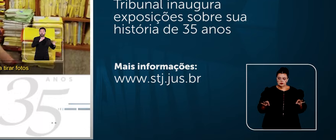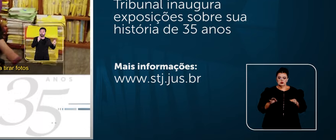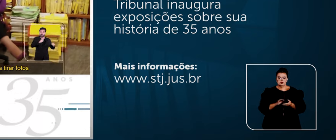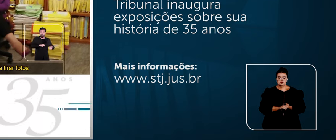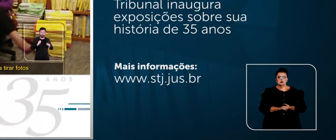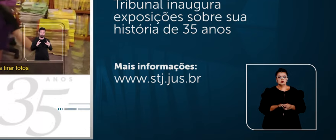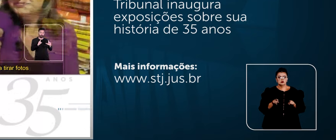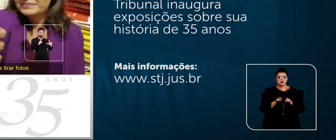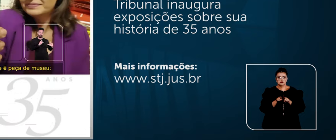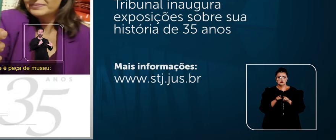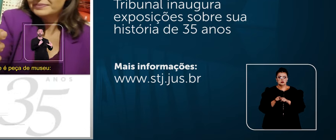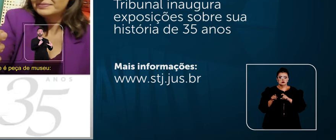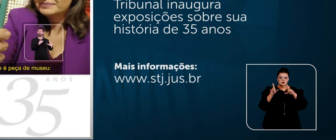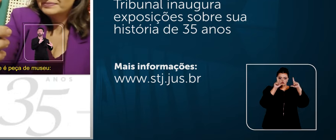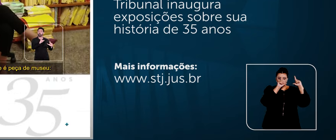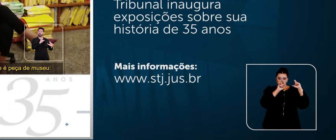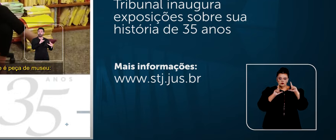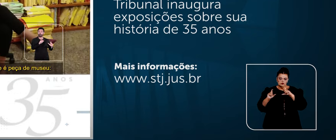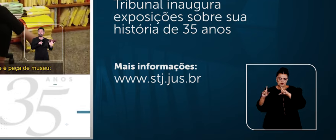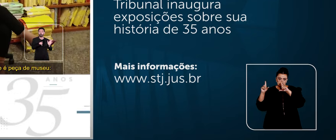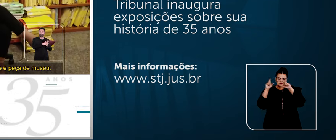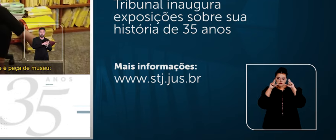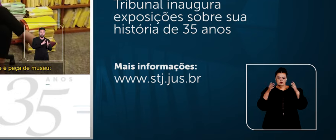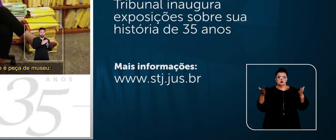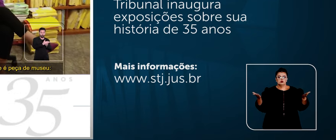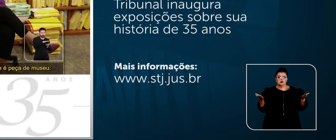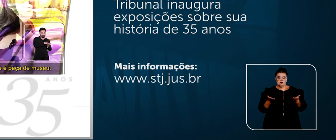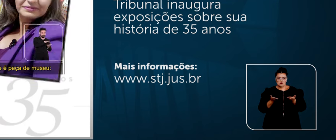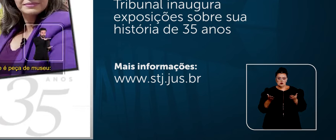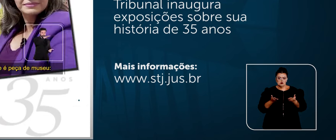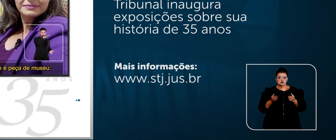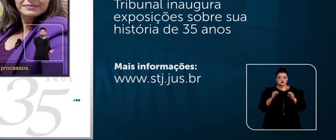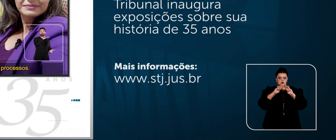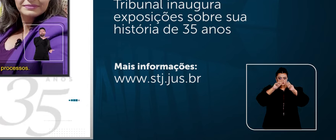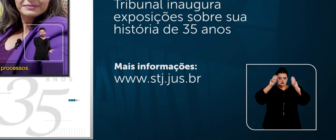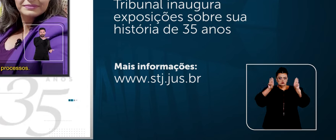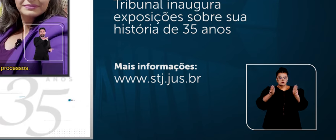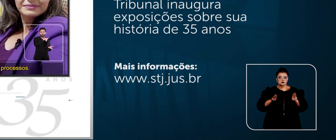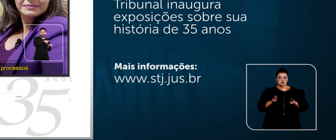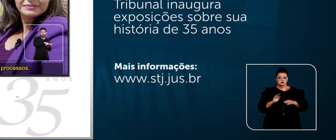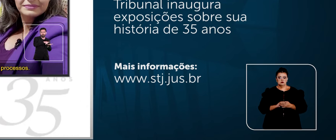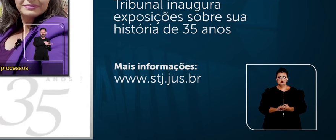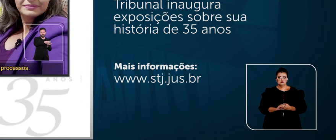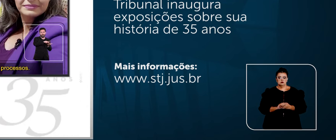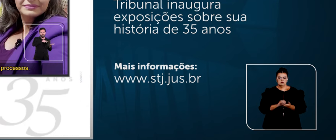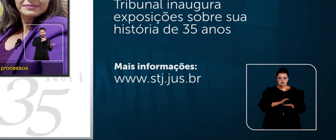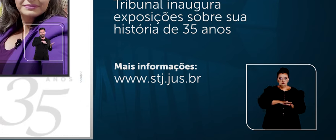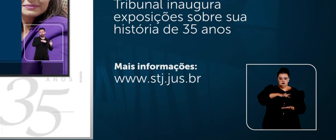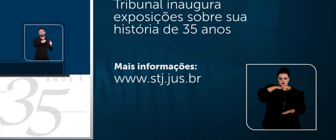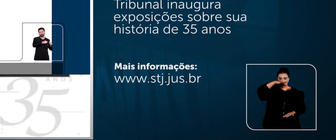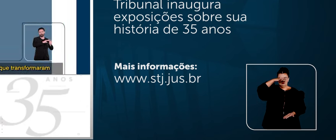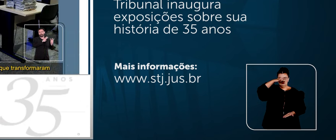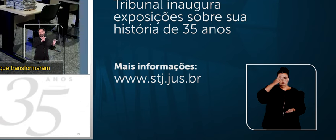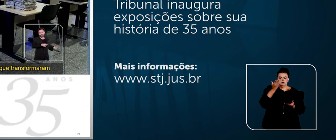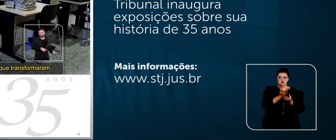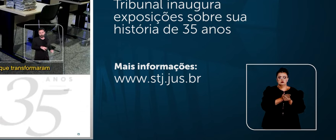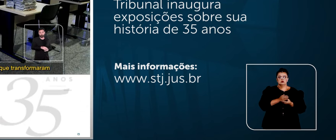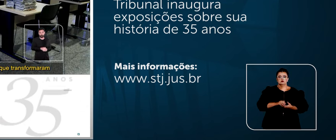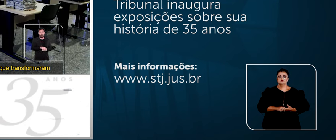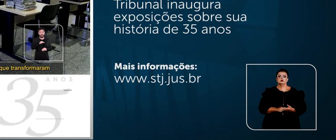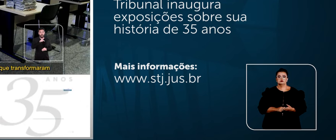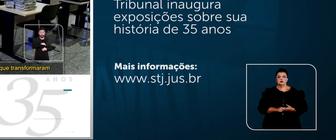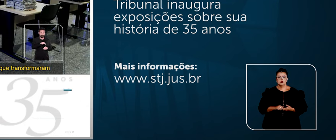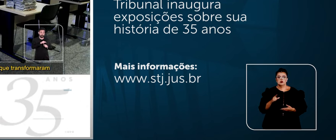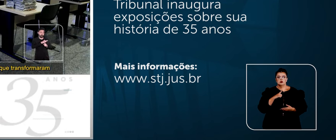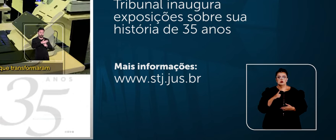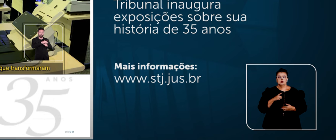e dá para tirar fotos ao lado do que hoje é peça de Museu uma pilha de processos aqui